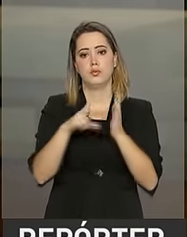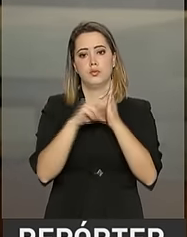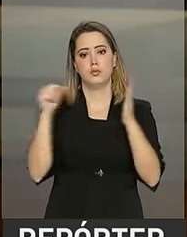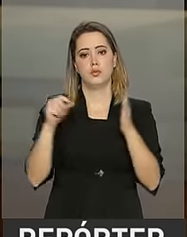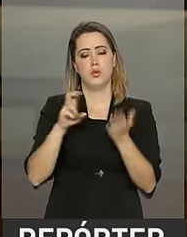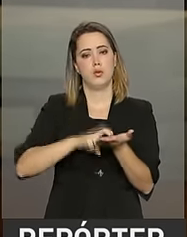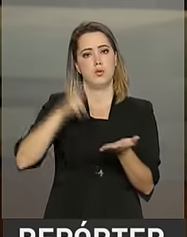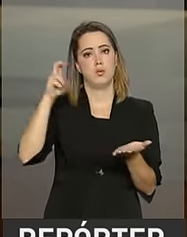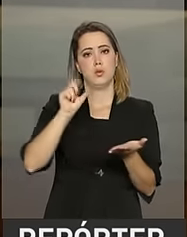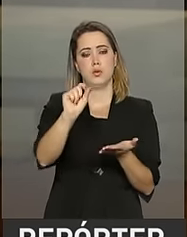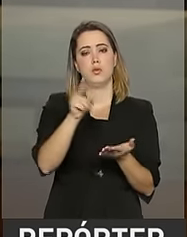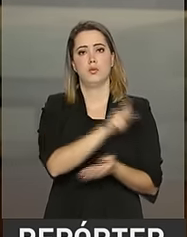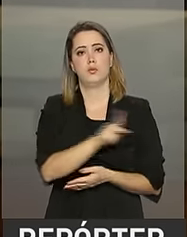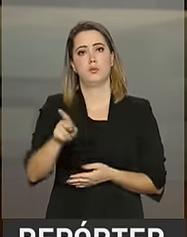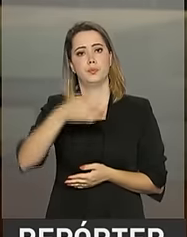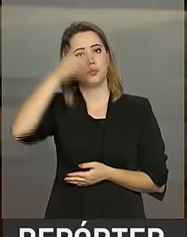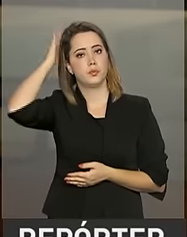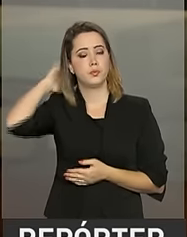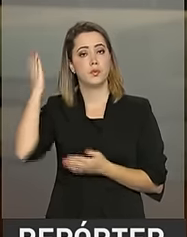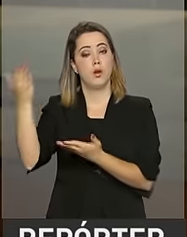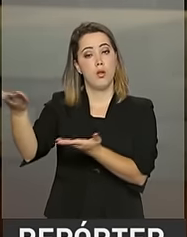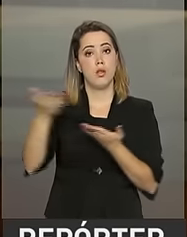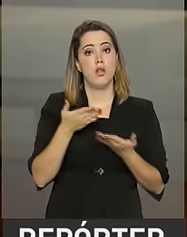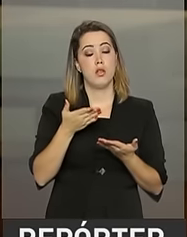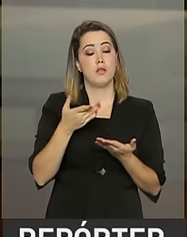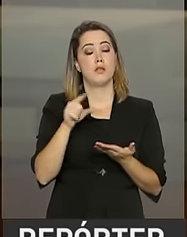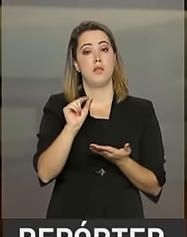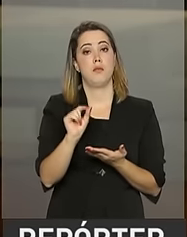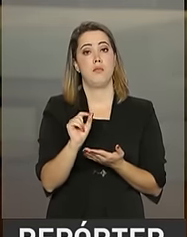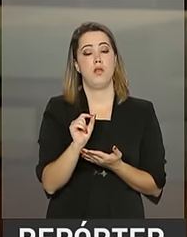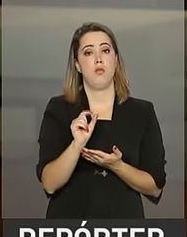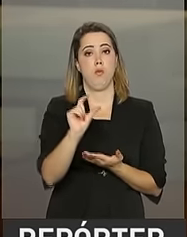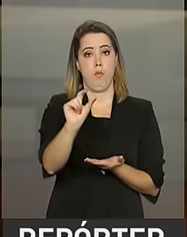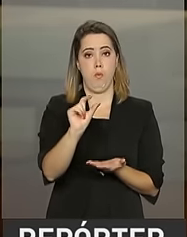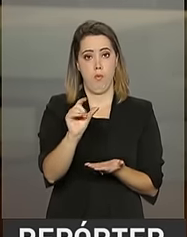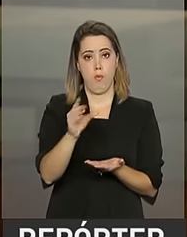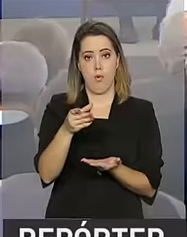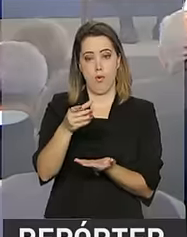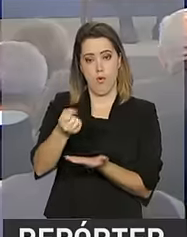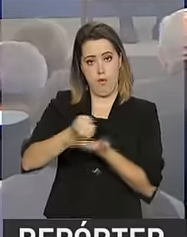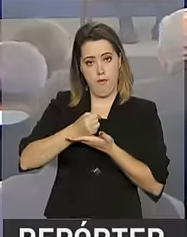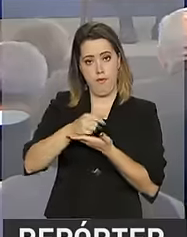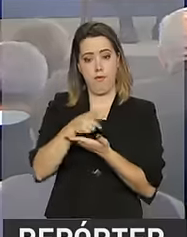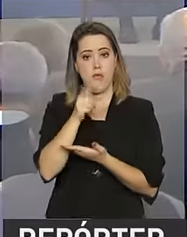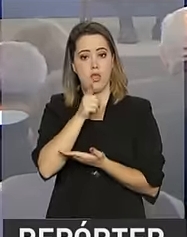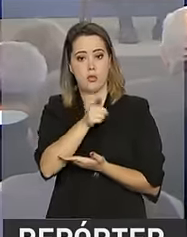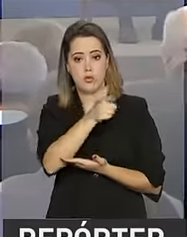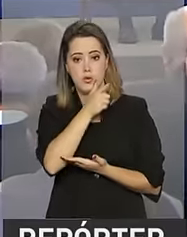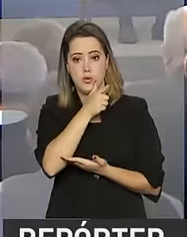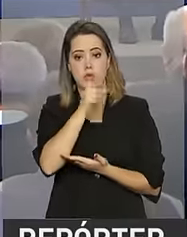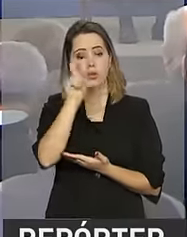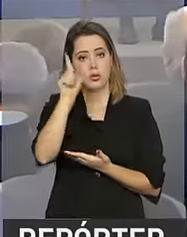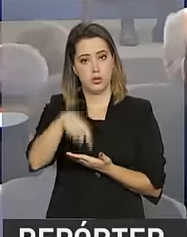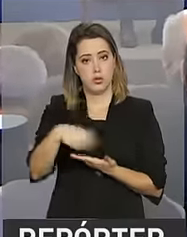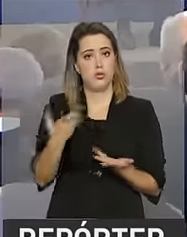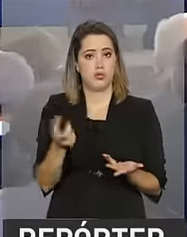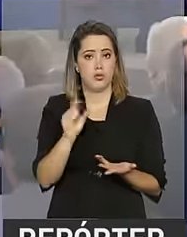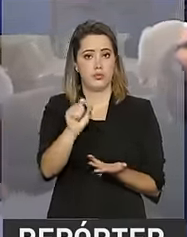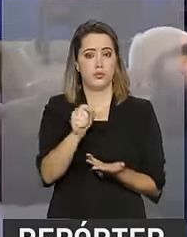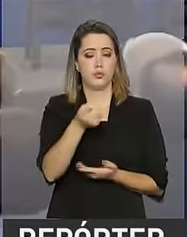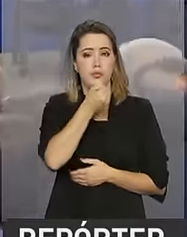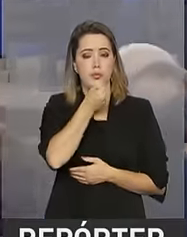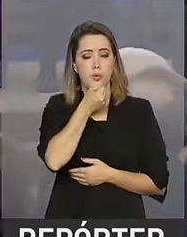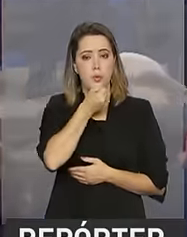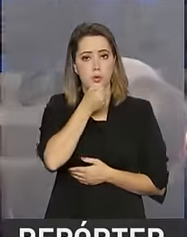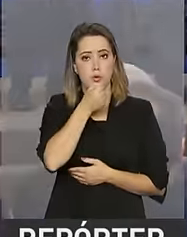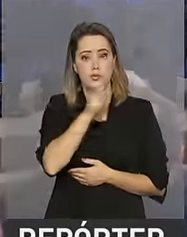hoje pela manhã o presidente Michel Temer recebeu uma amostra da merenda servida em uma escola pública do país em seu curso o presidente